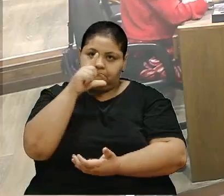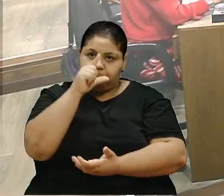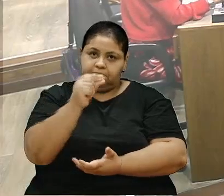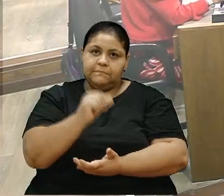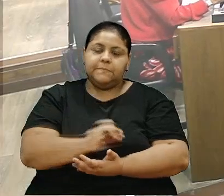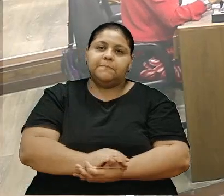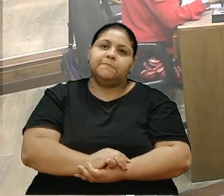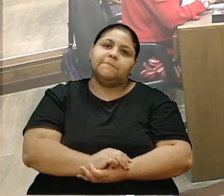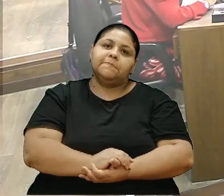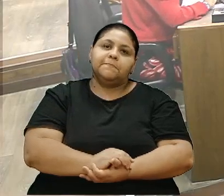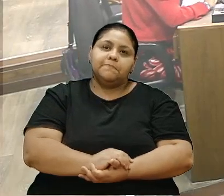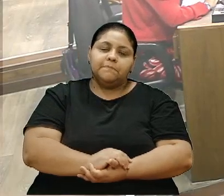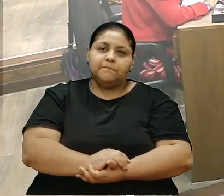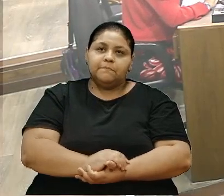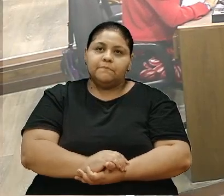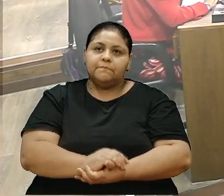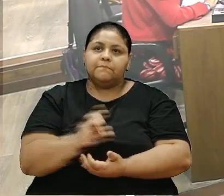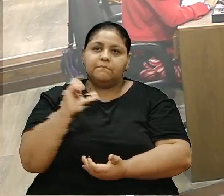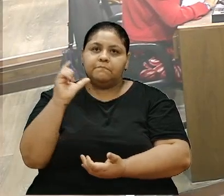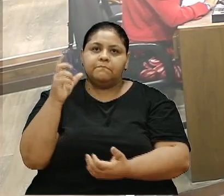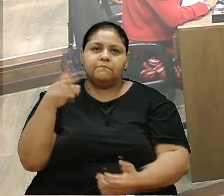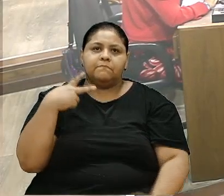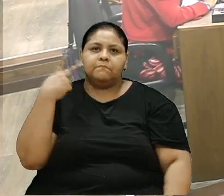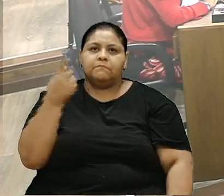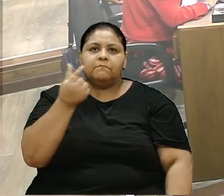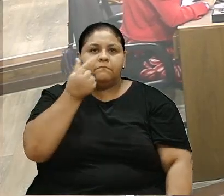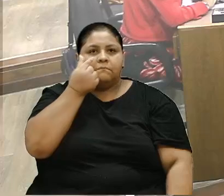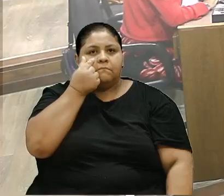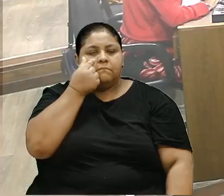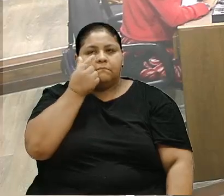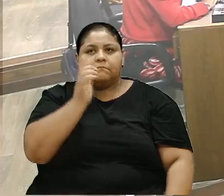Fantinel. Peço a palavra. Com a palavra, o vereador Eloy Frisso.